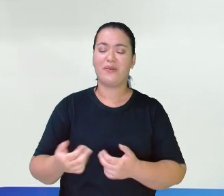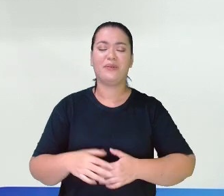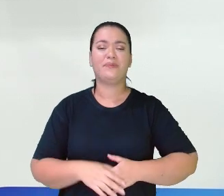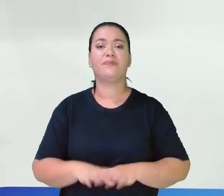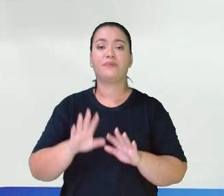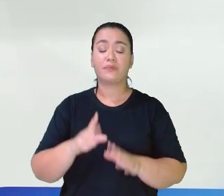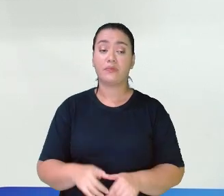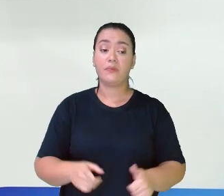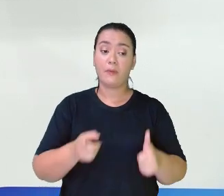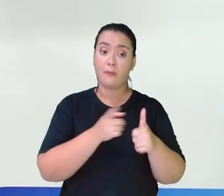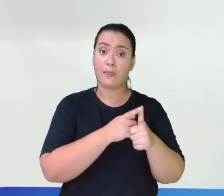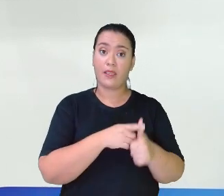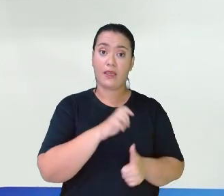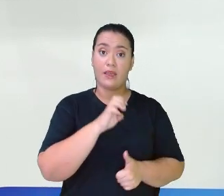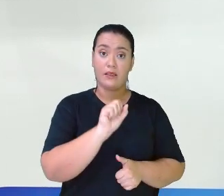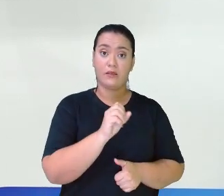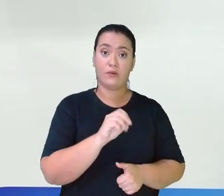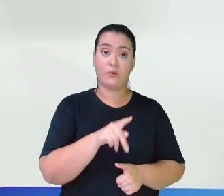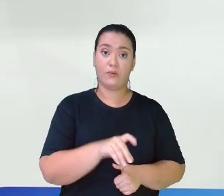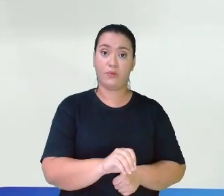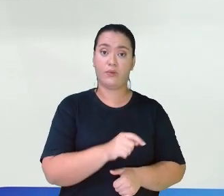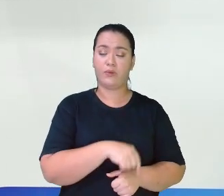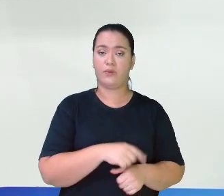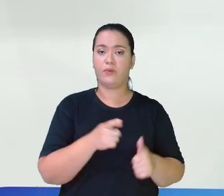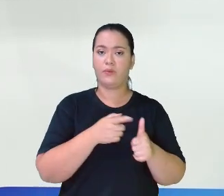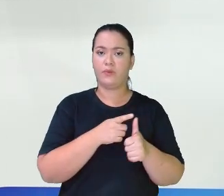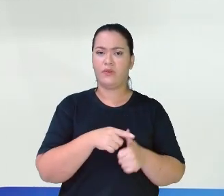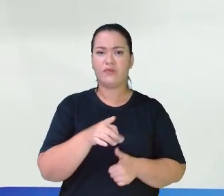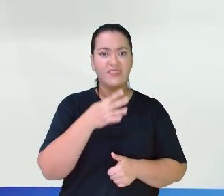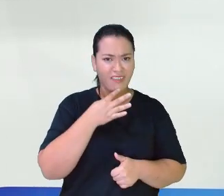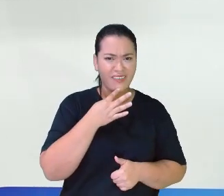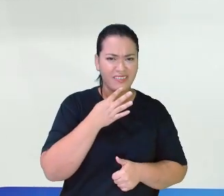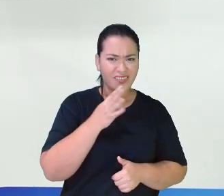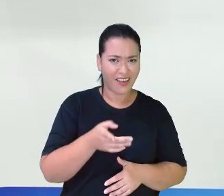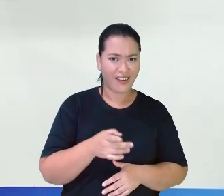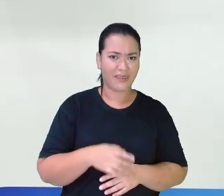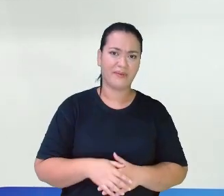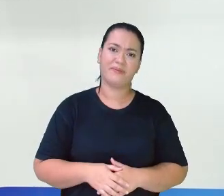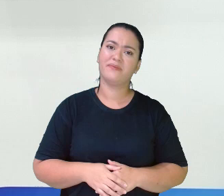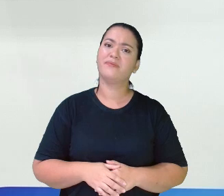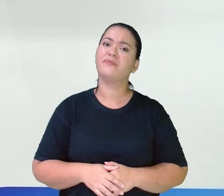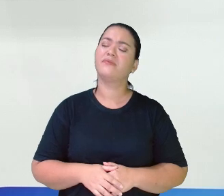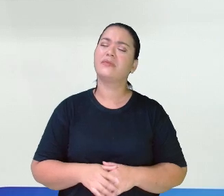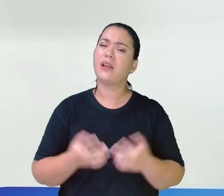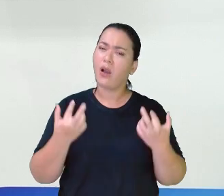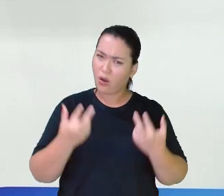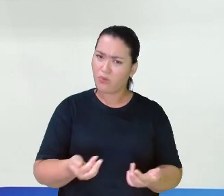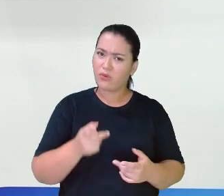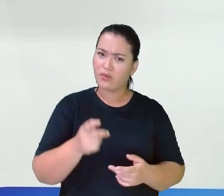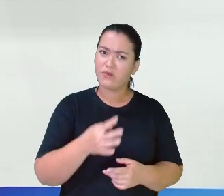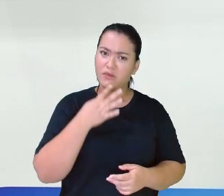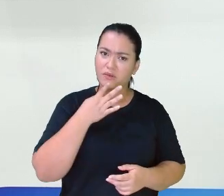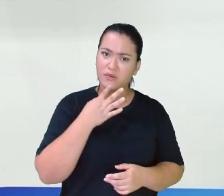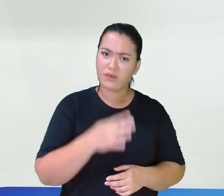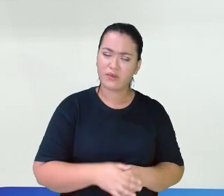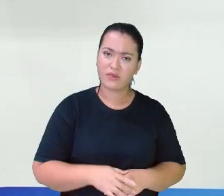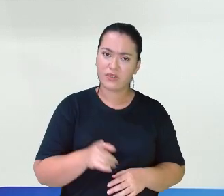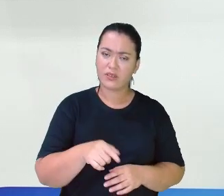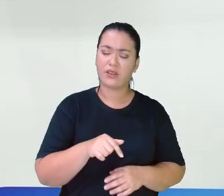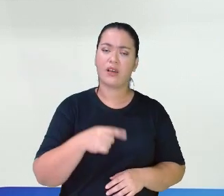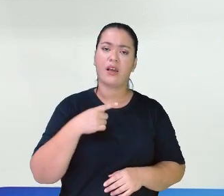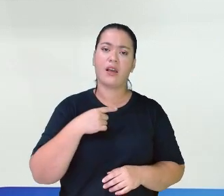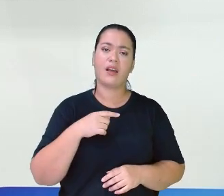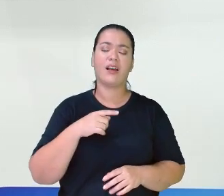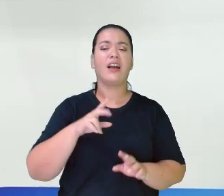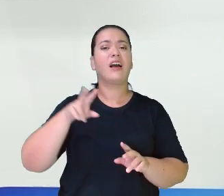iguais. Essa primeira versão foi a versão de Esopo. Você conhecia dessa forma, foi dessa mesma maneira que você conhecia a história